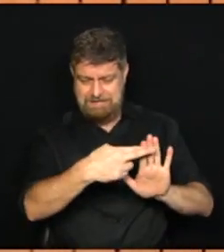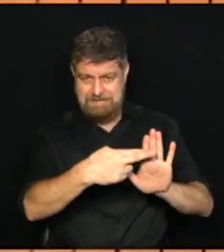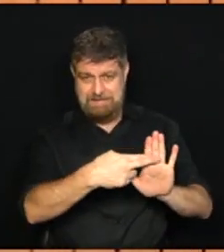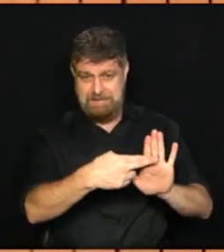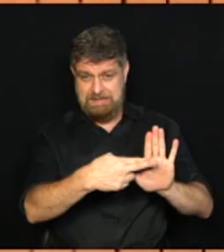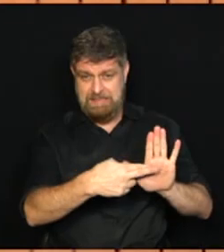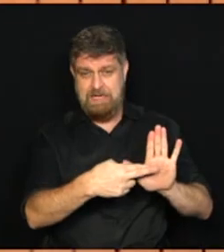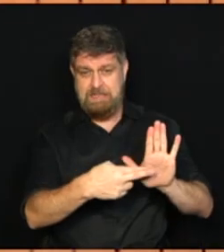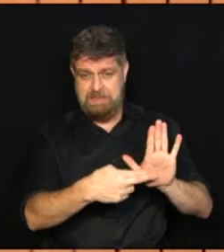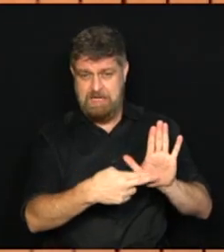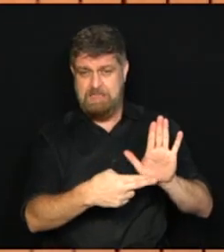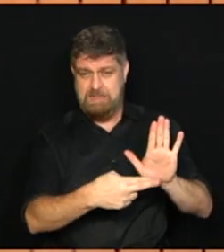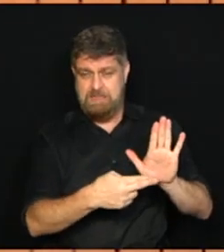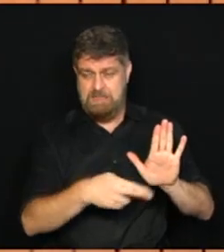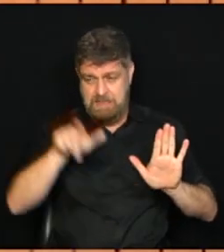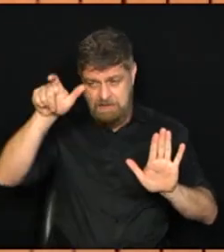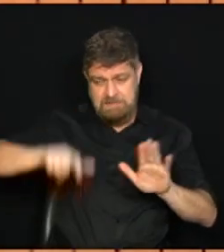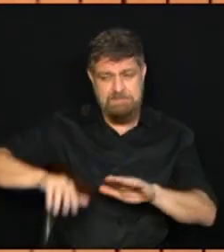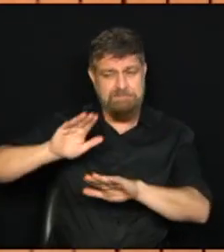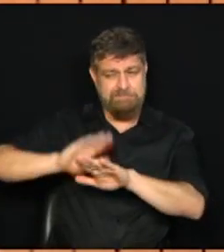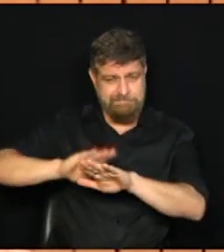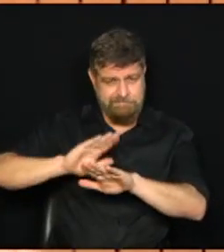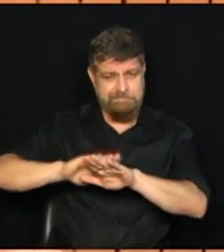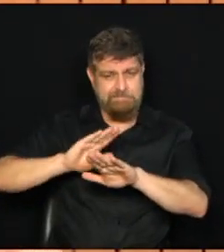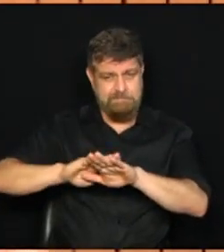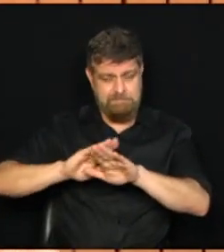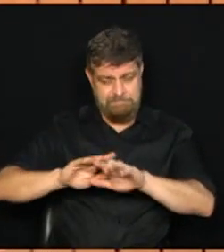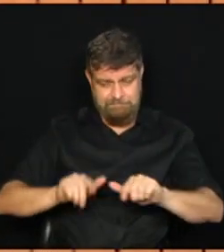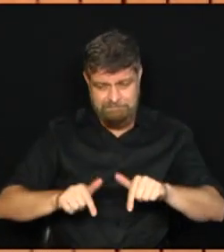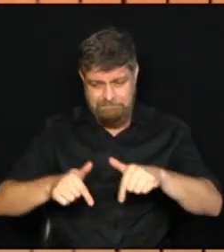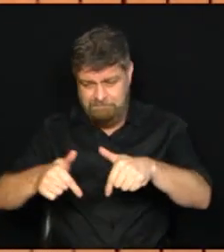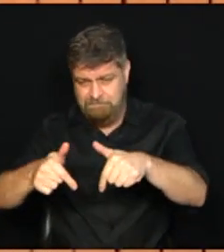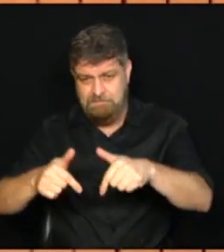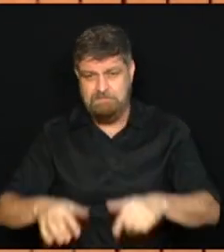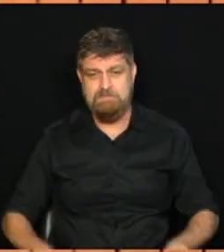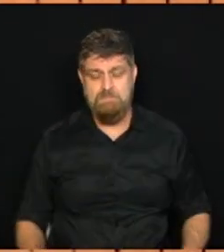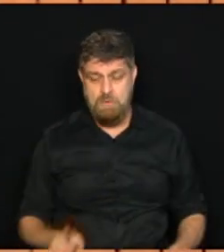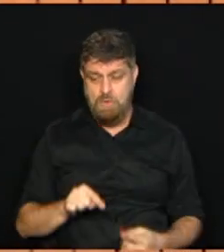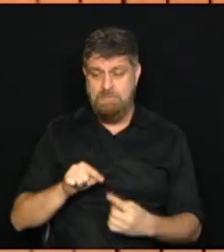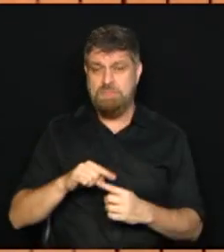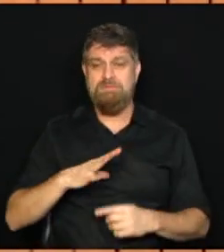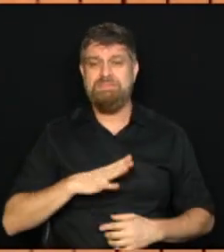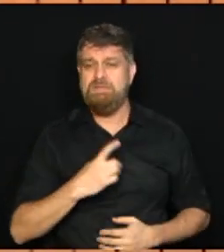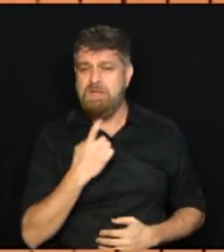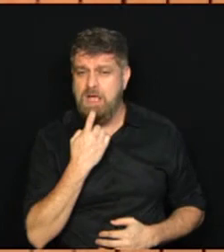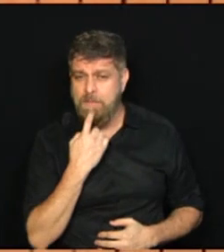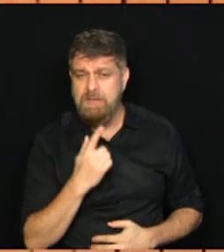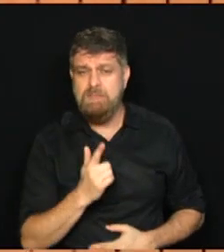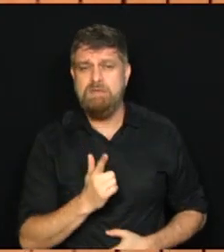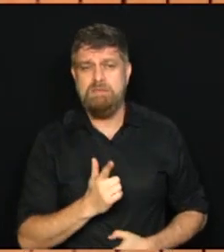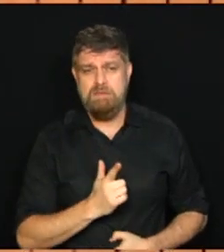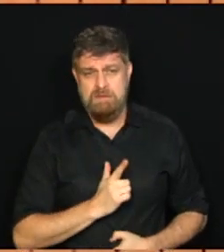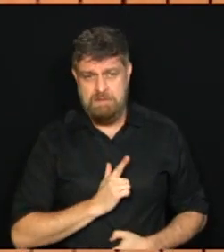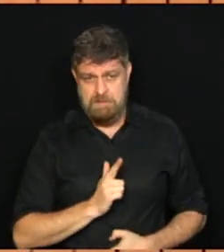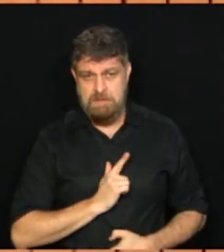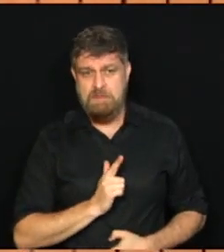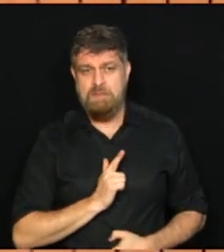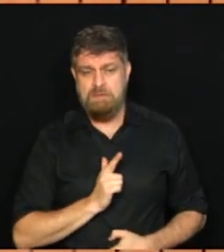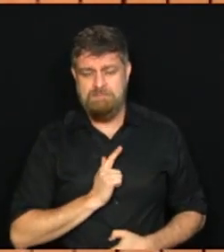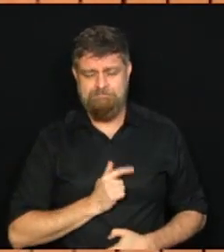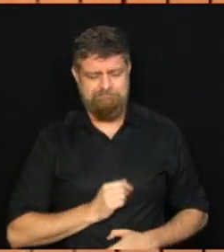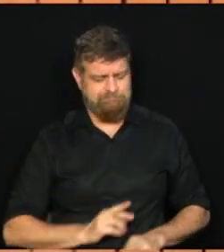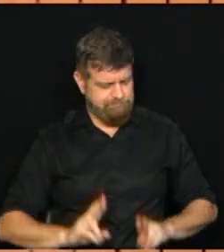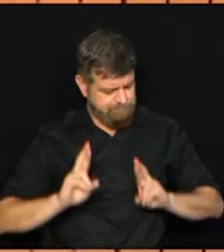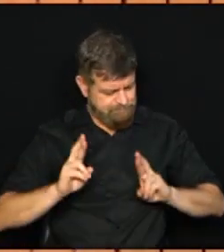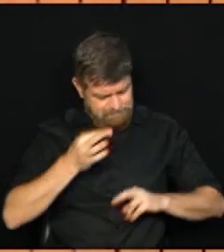que os senhores e as senhoras vêm tomando para que Campinas tenha aí uma sorte